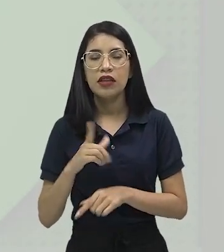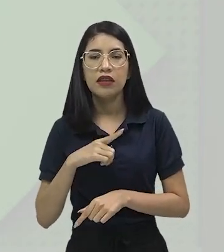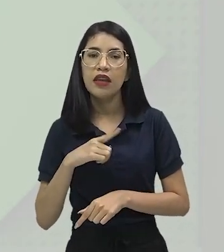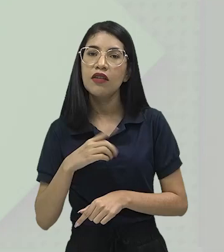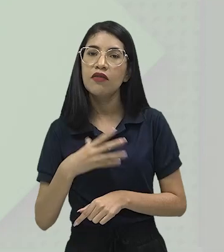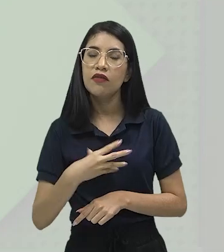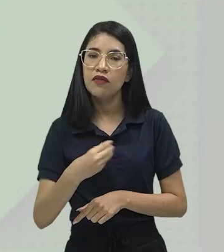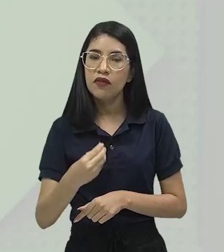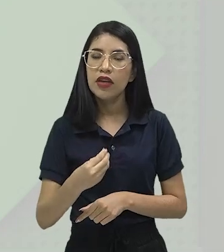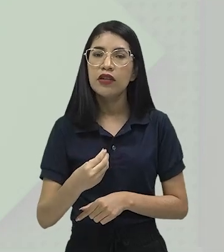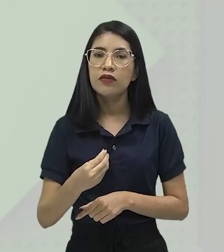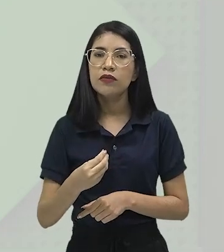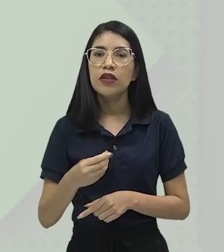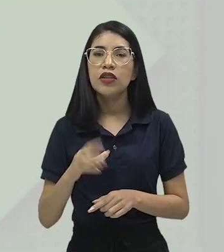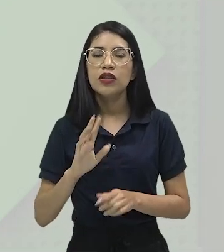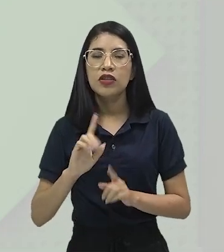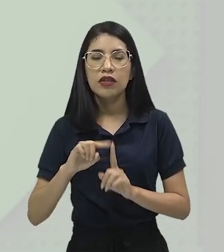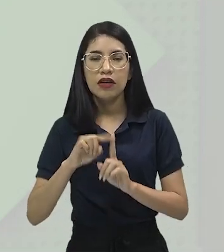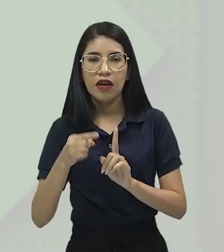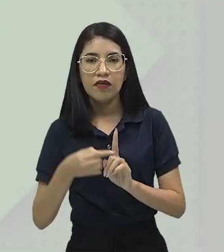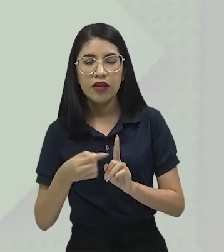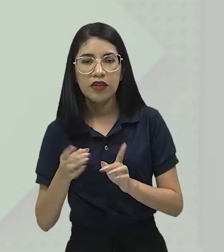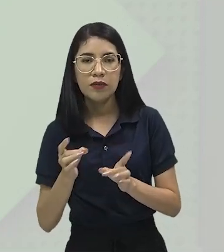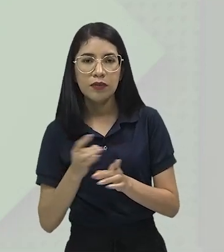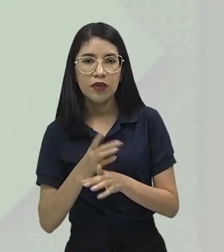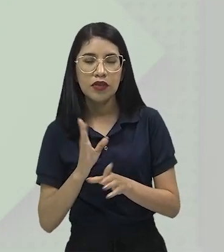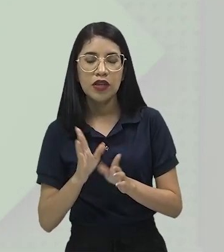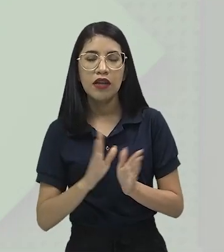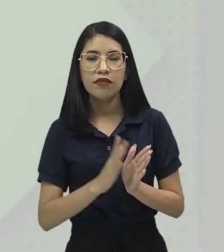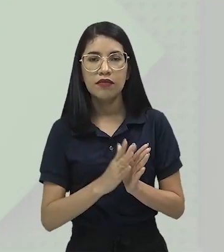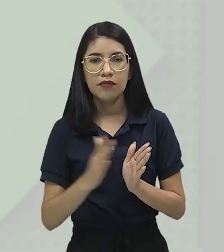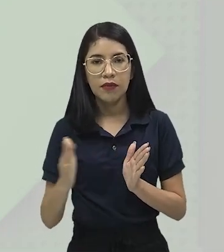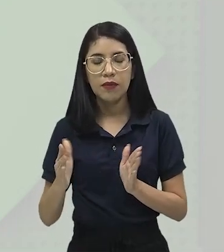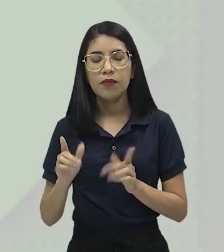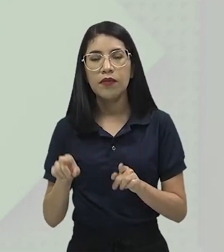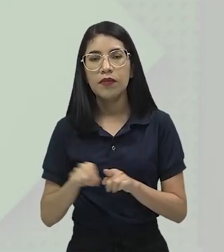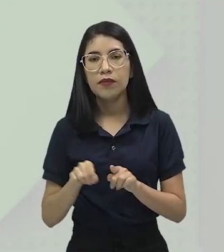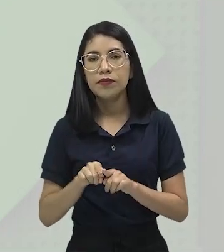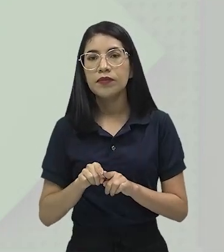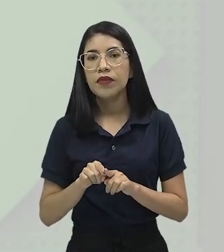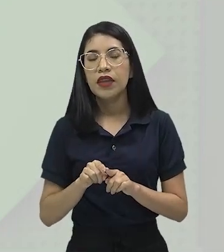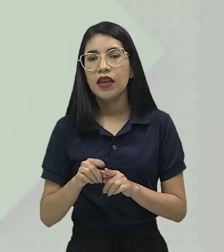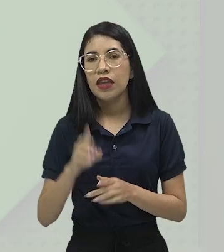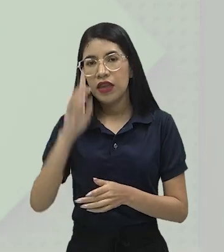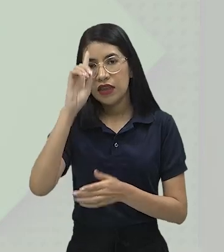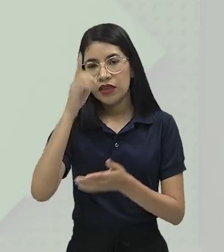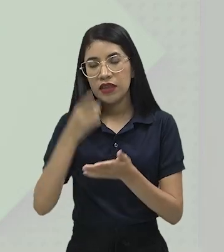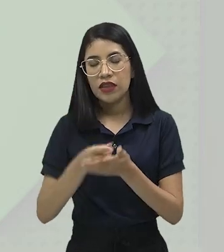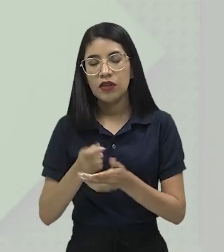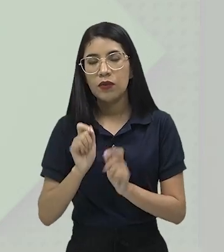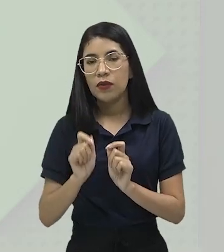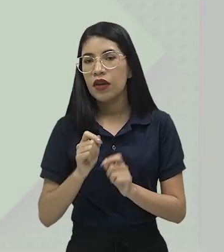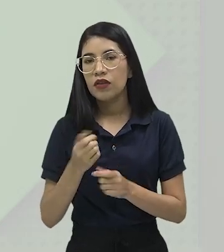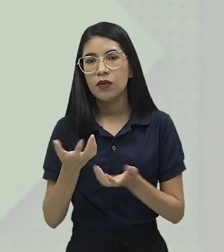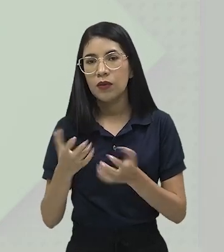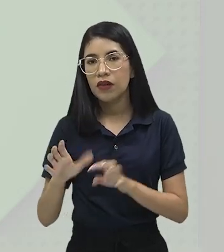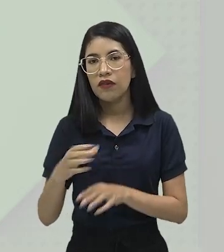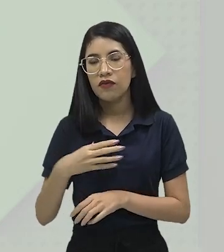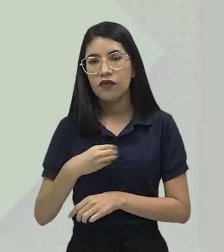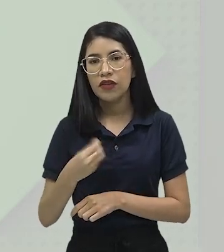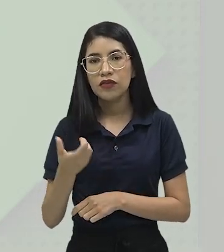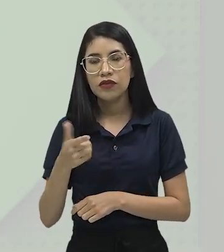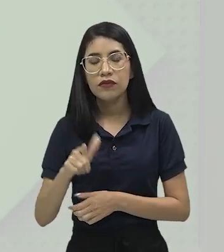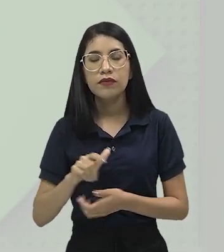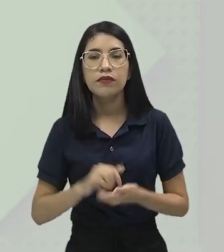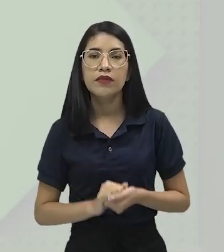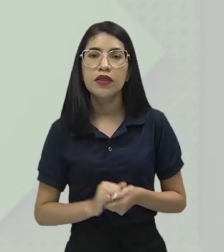têm filhos, já engravidaram, já passaram por esse processo reprodutivo e decidem que não querem mais gerar filhos, certo? Então,